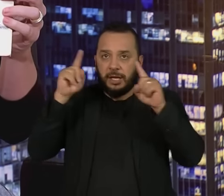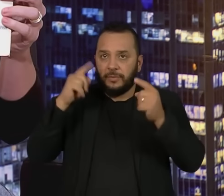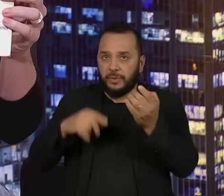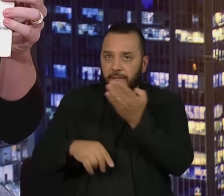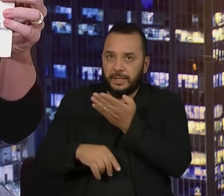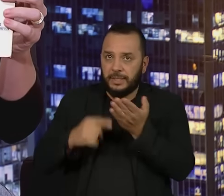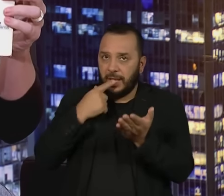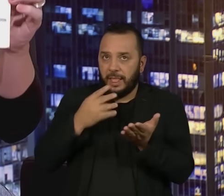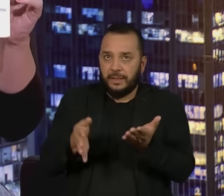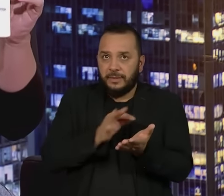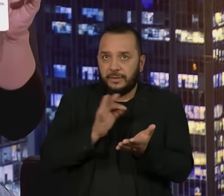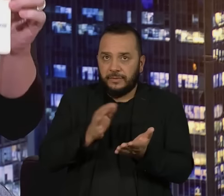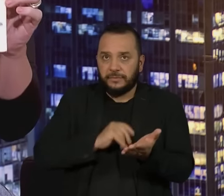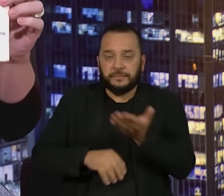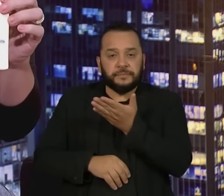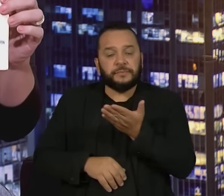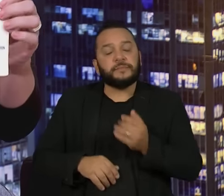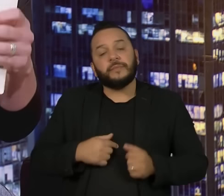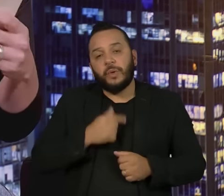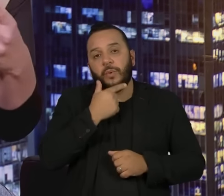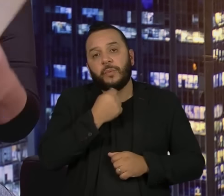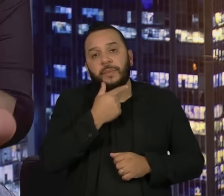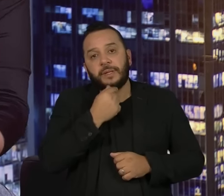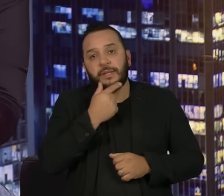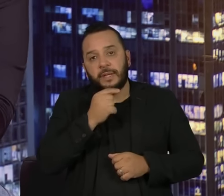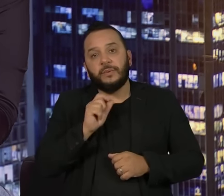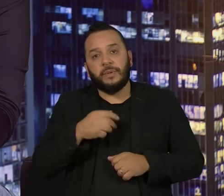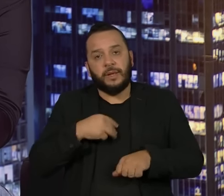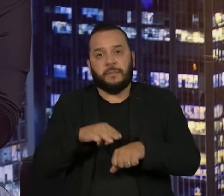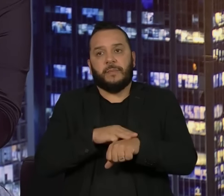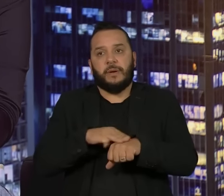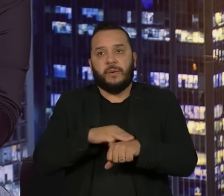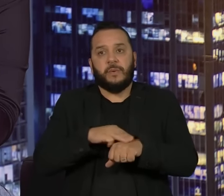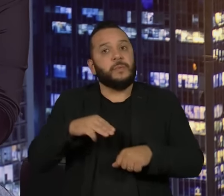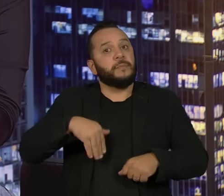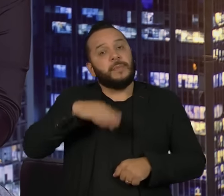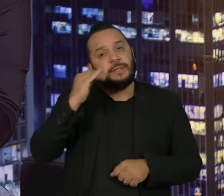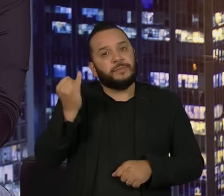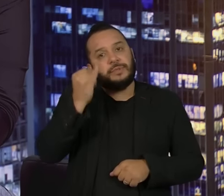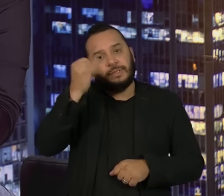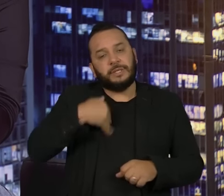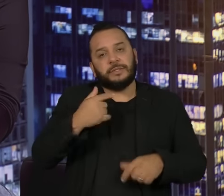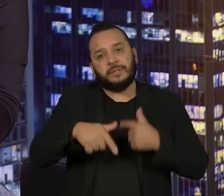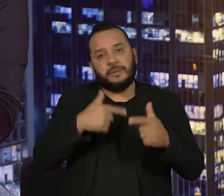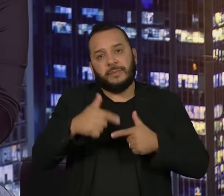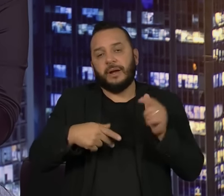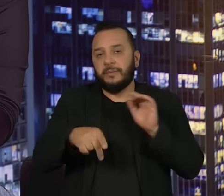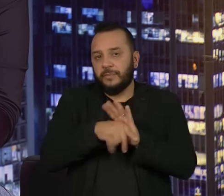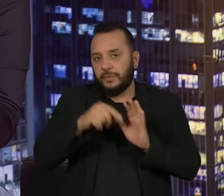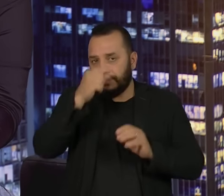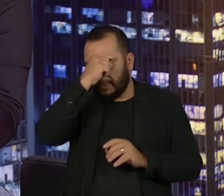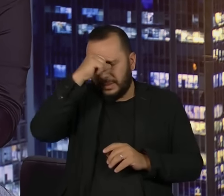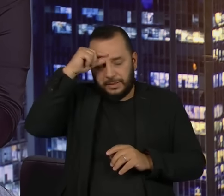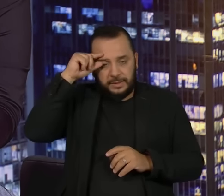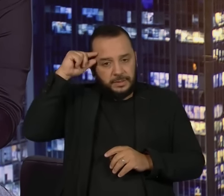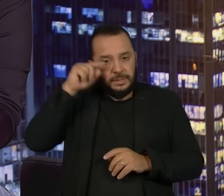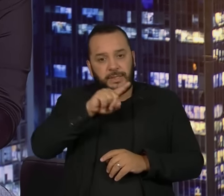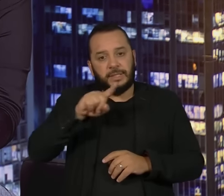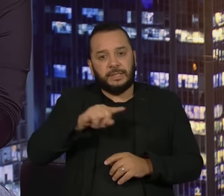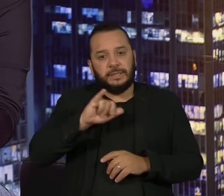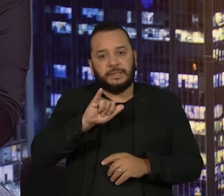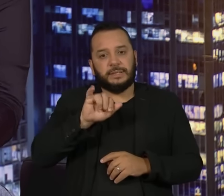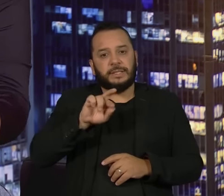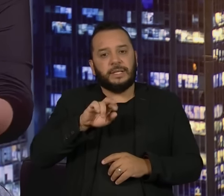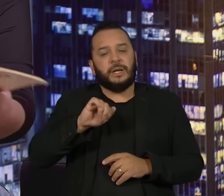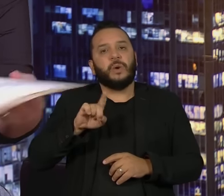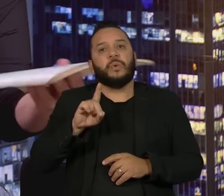Ilan trouxe aqui pra gente. O Menino Marrom, um dos mais importantes livros da carreira do Ziraldo, um clássico nas escolas